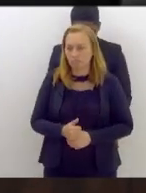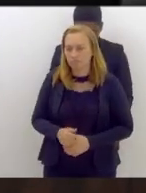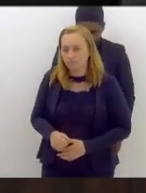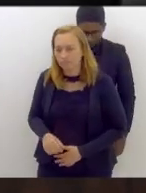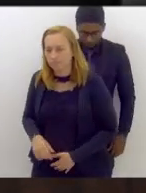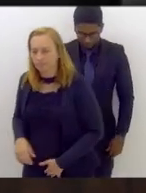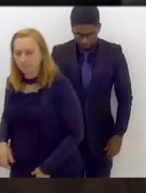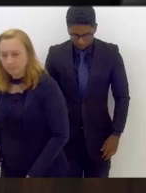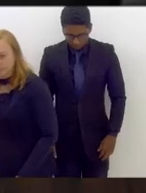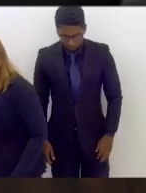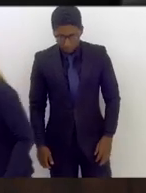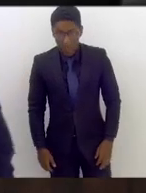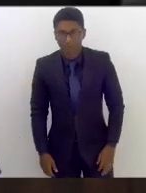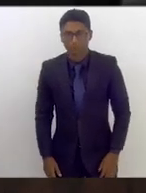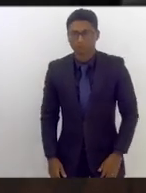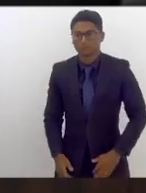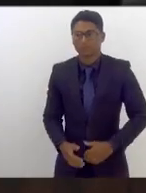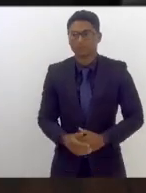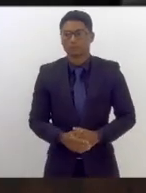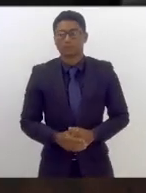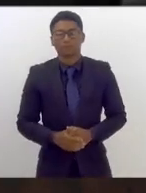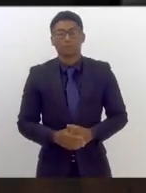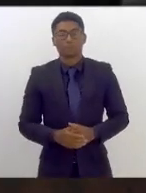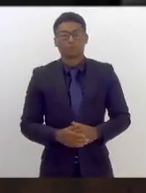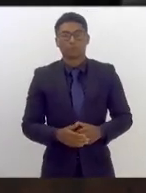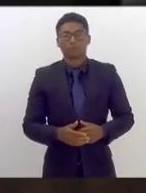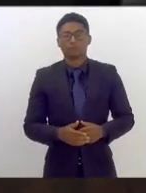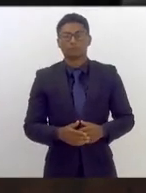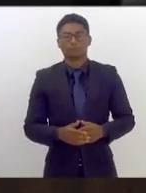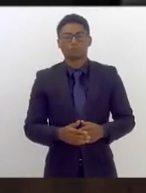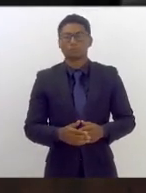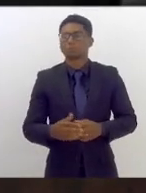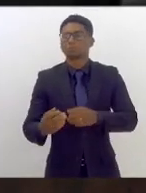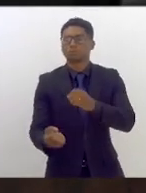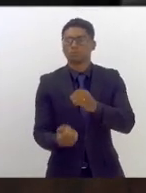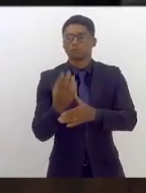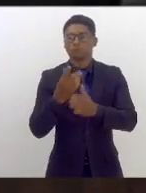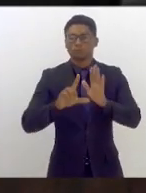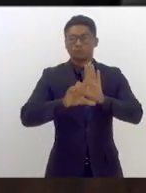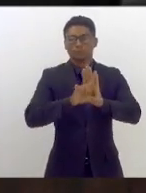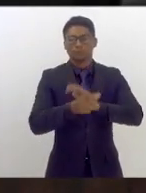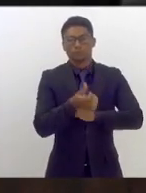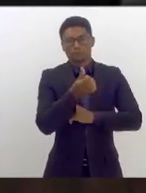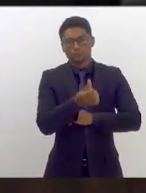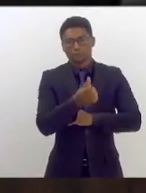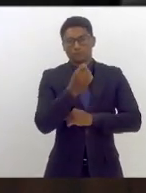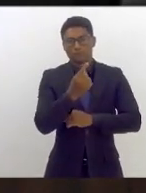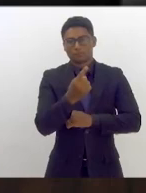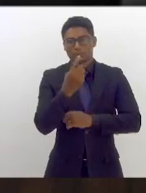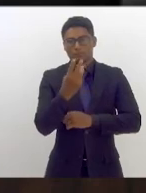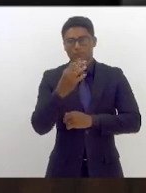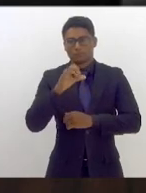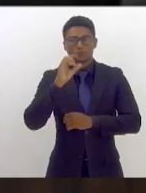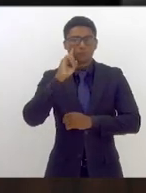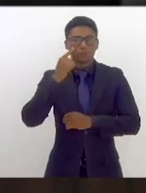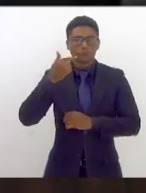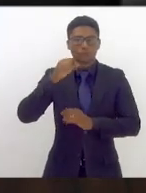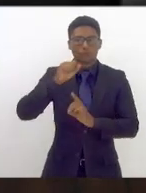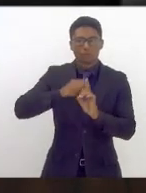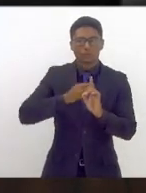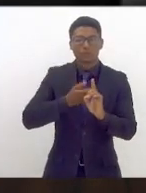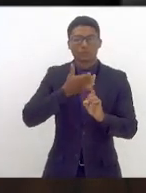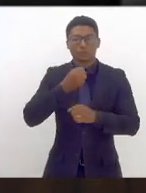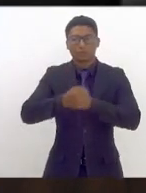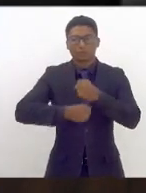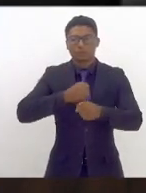orientado para empreendedores tempo criado pela lista Estadual 6139 28 de dezembro de 2011 que